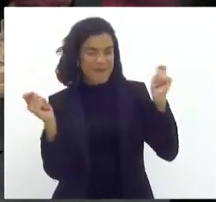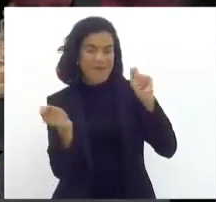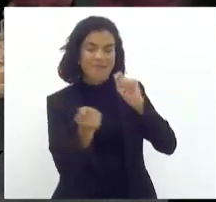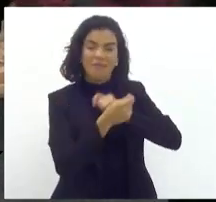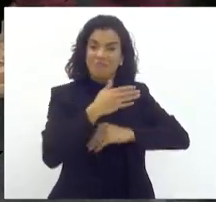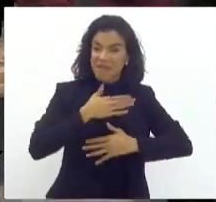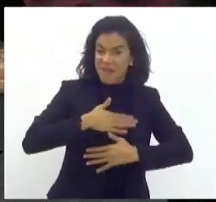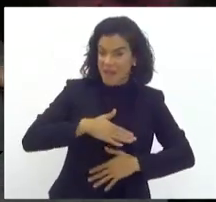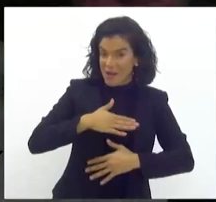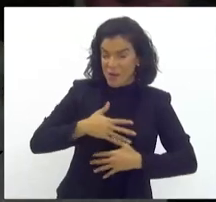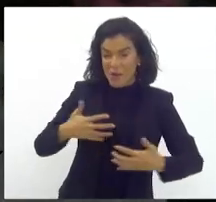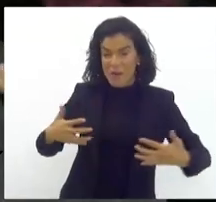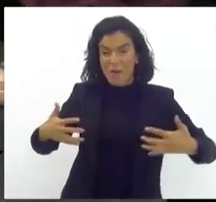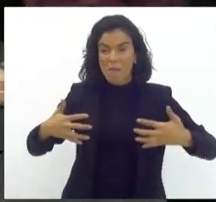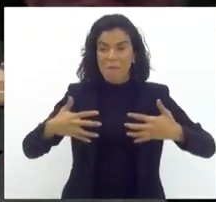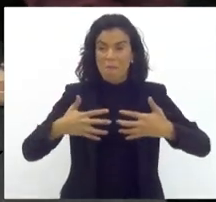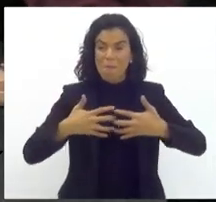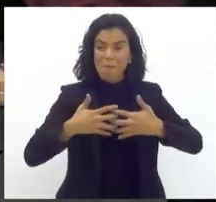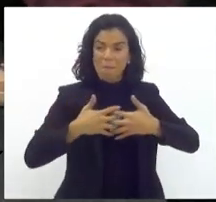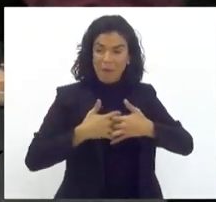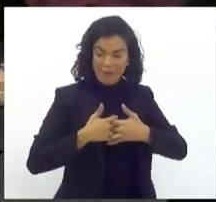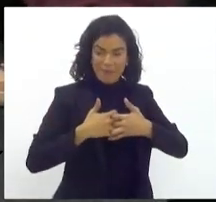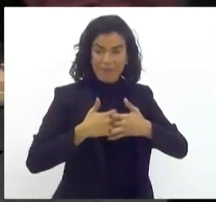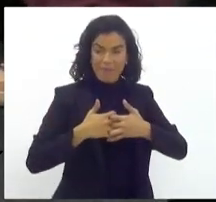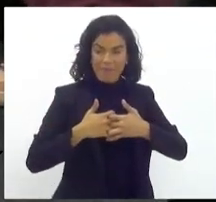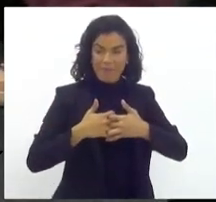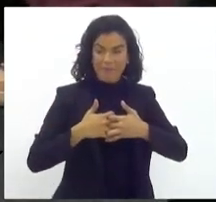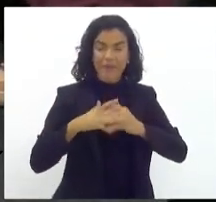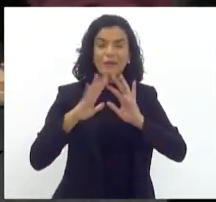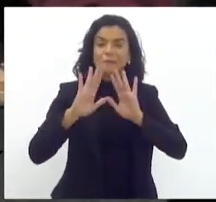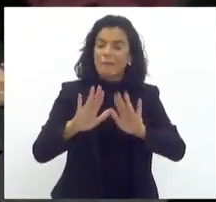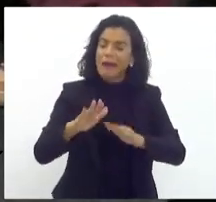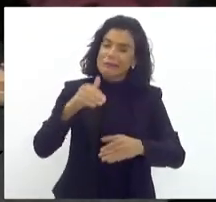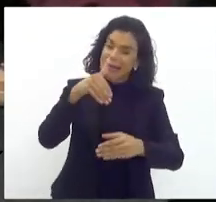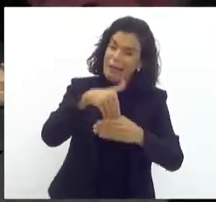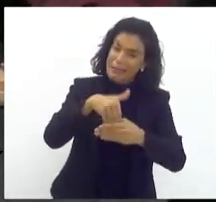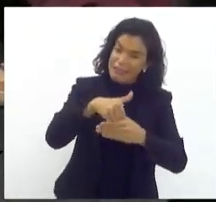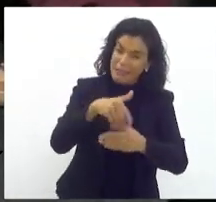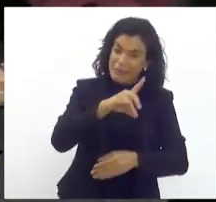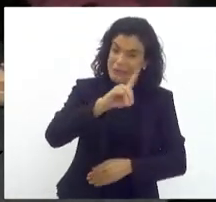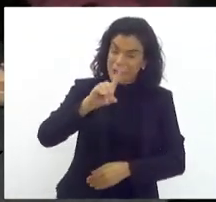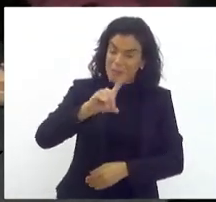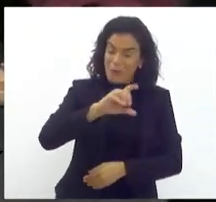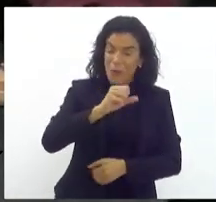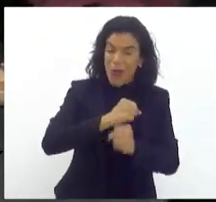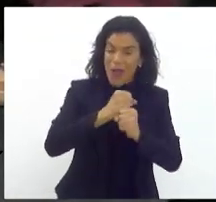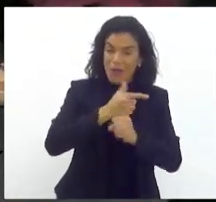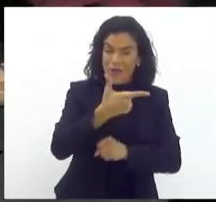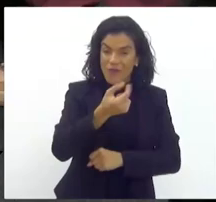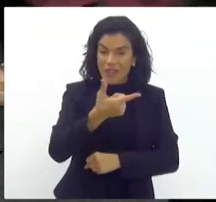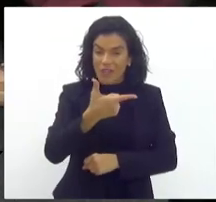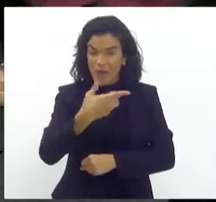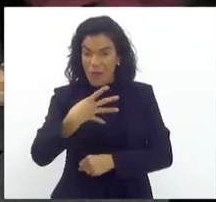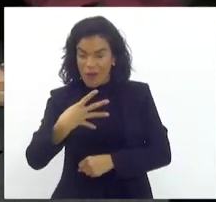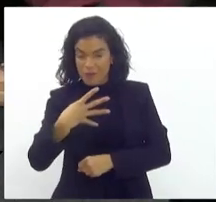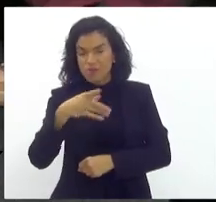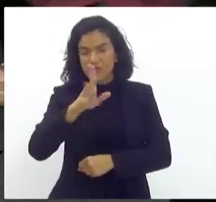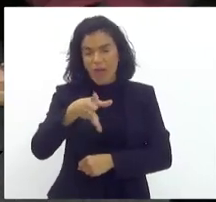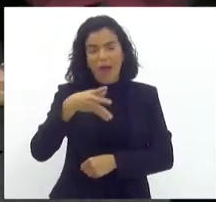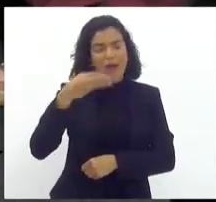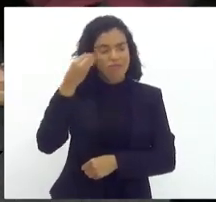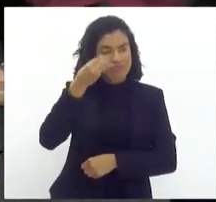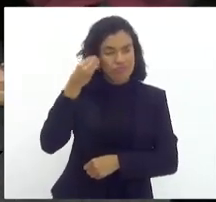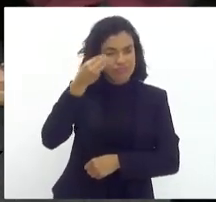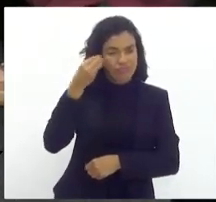tranquila homogênea aqui sem nenhum tipo de ruído mas a eleição de 24 tá chegando vossa excelência que já passou por